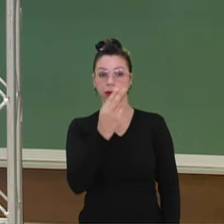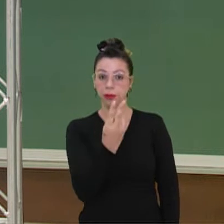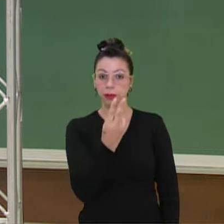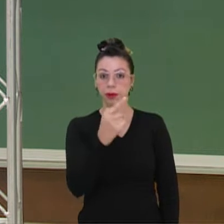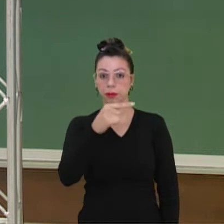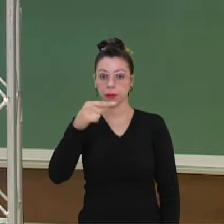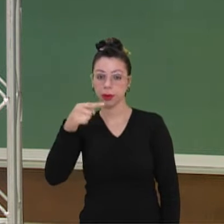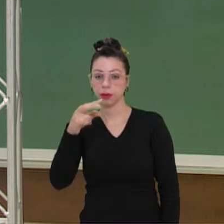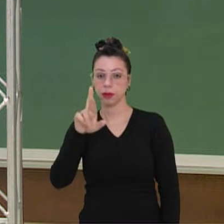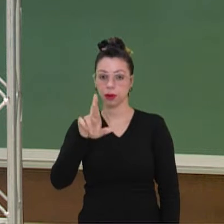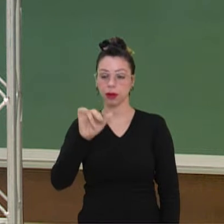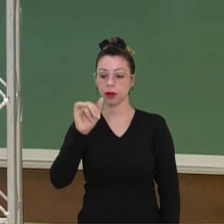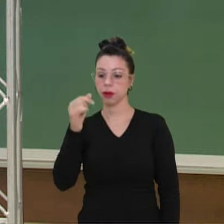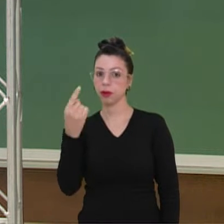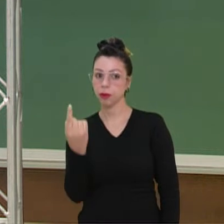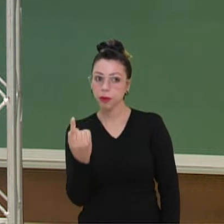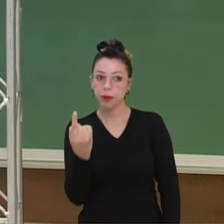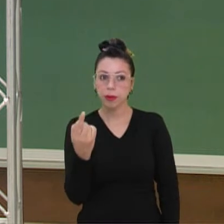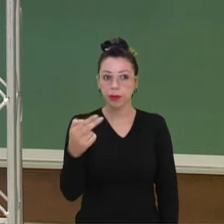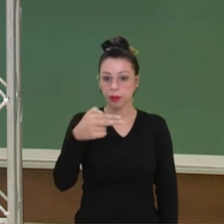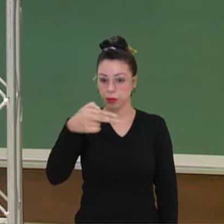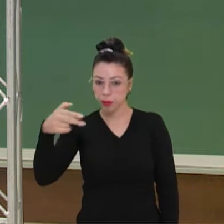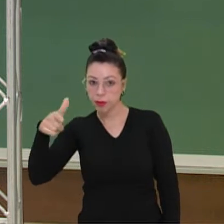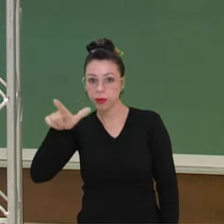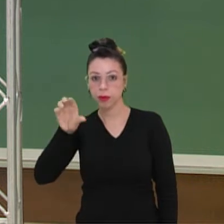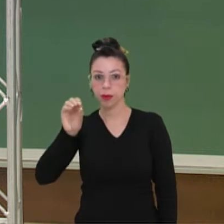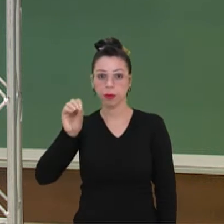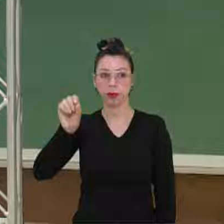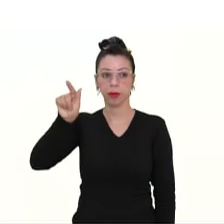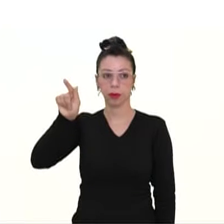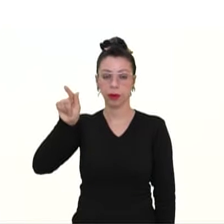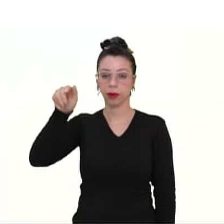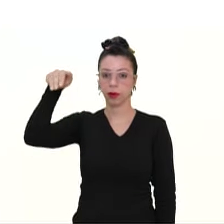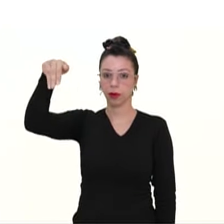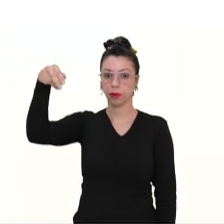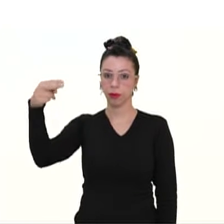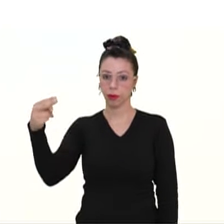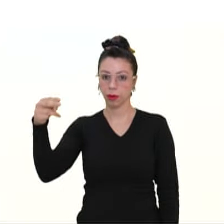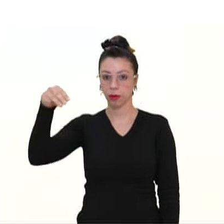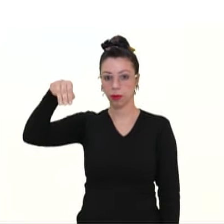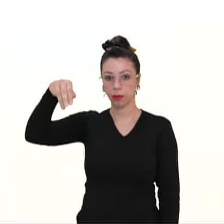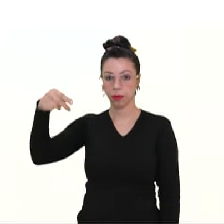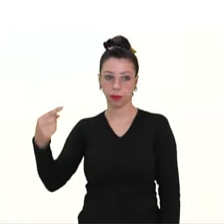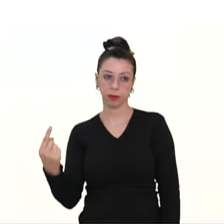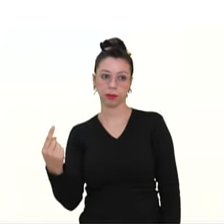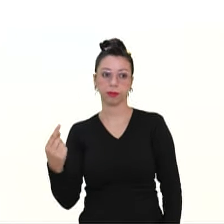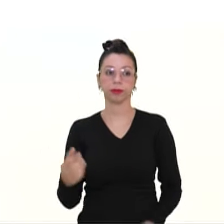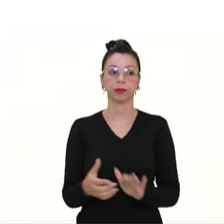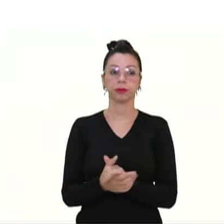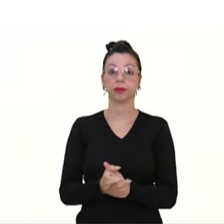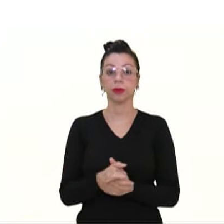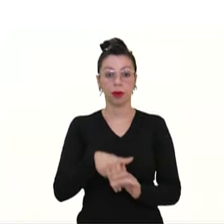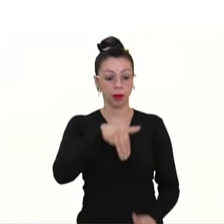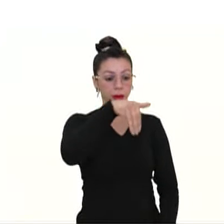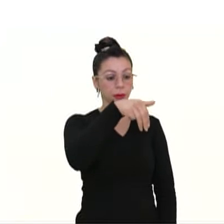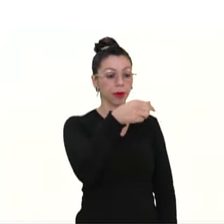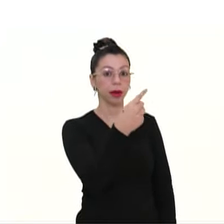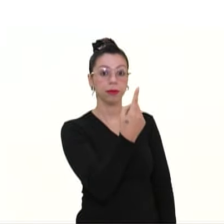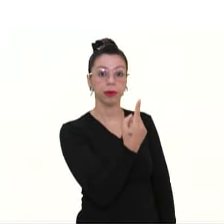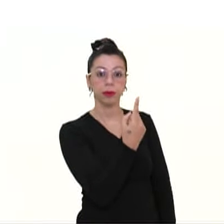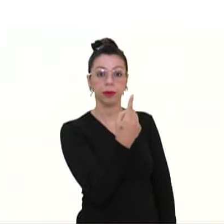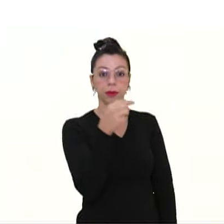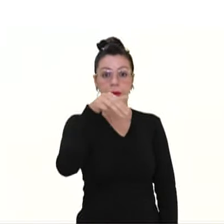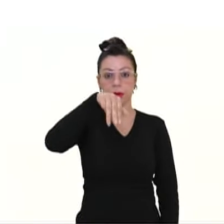igual log de M2 sobre M1. Tranquilo? Foi fornecido isso. Onde M1 e M2 são energias liberadas